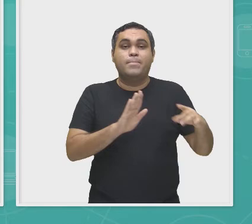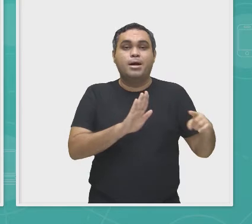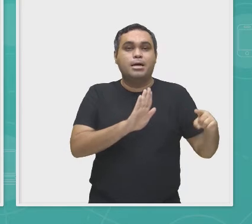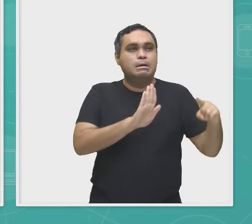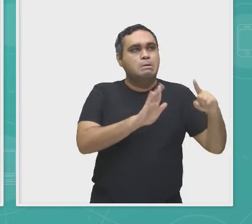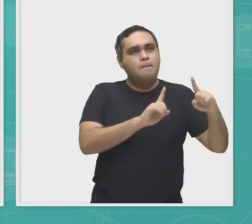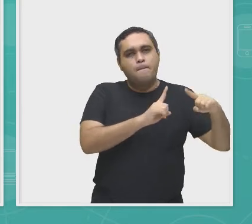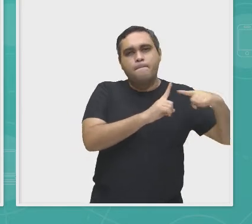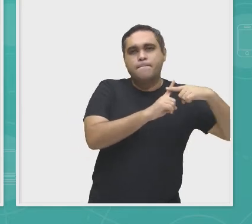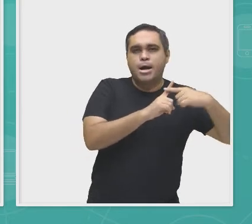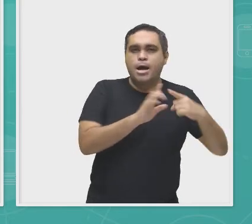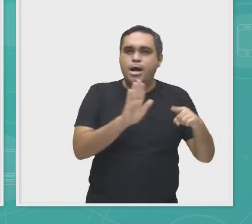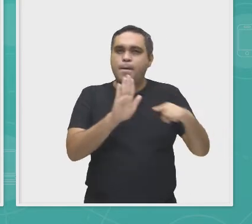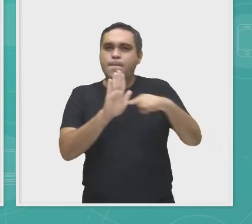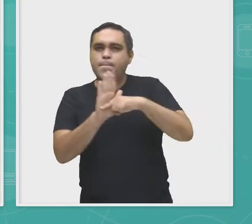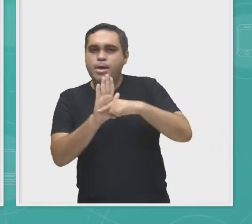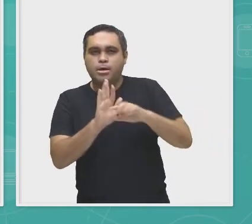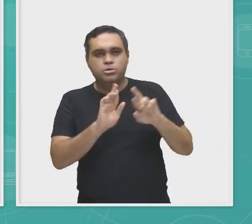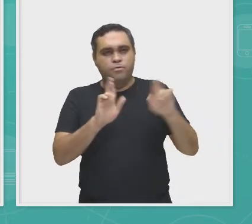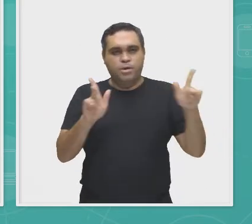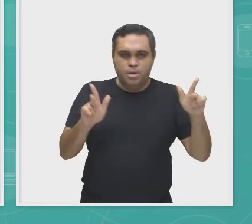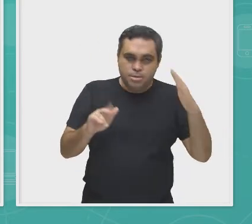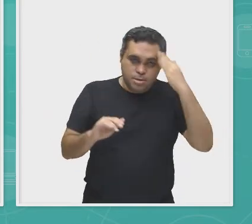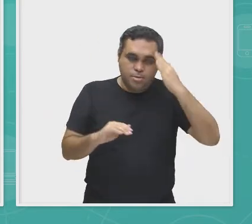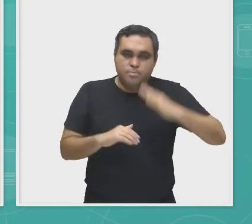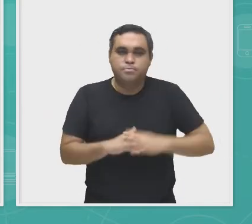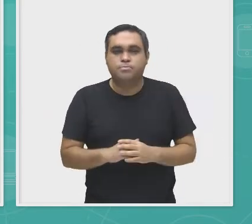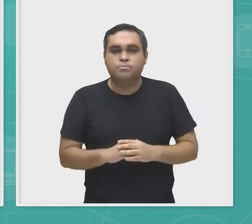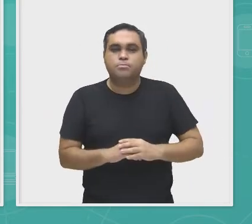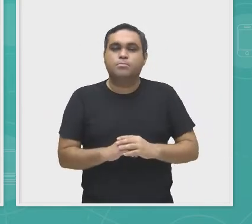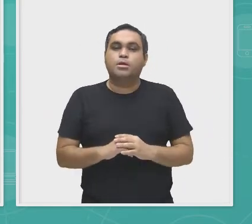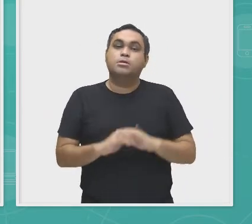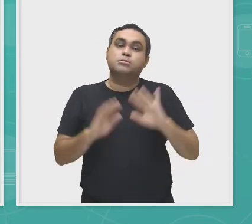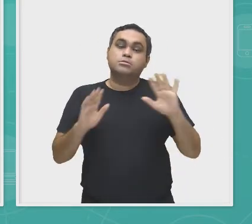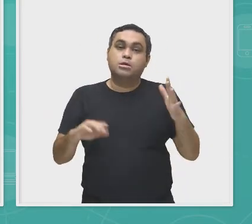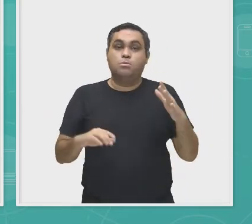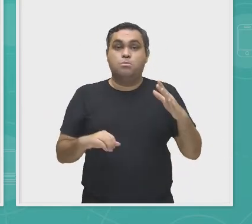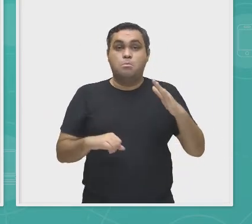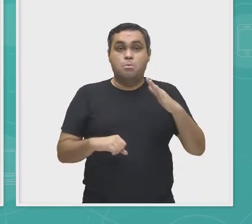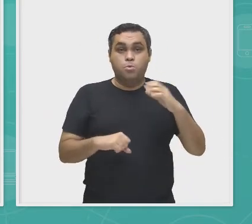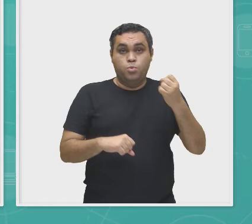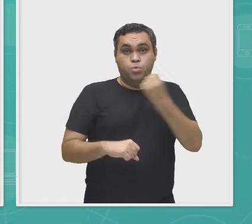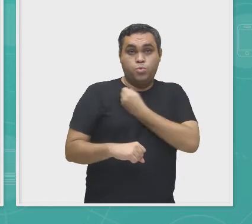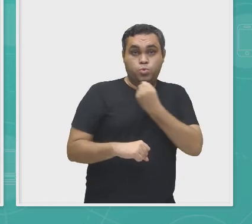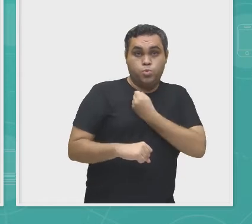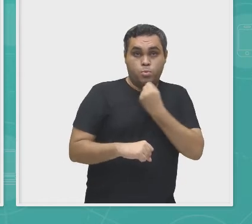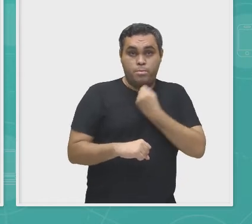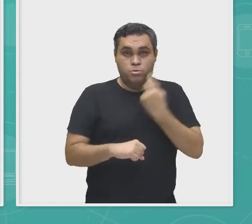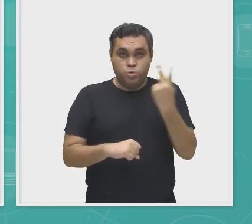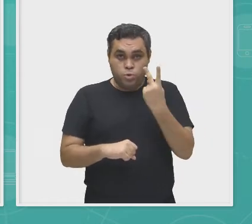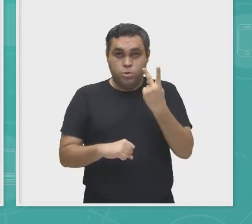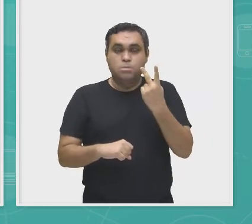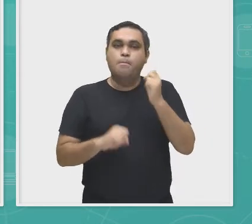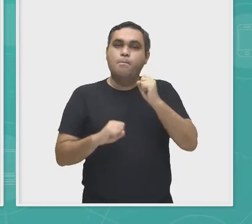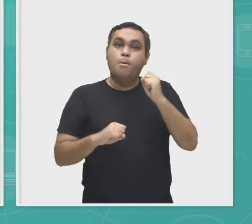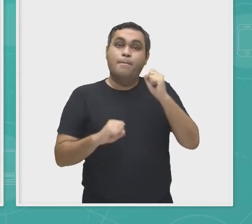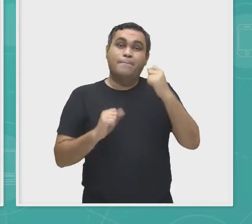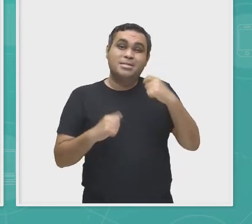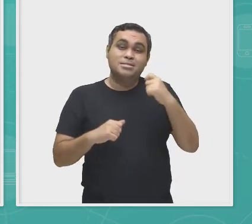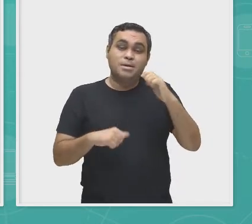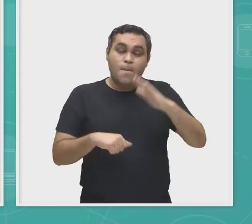diferentes. Então você pode também ter duas situações, né? O maior número pode ser em módulo, pode ser